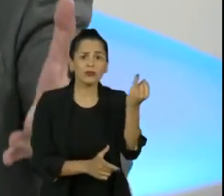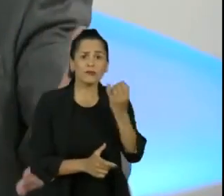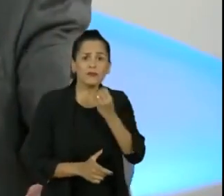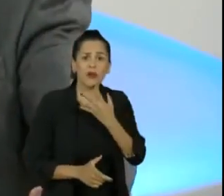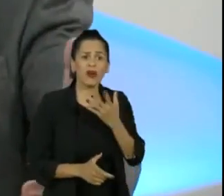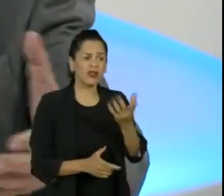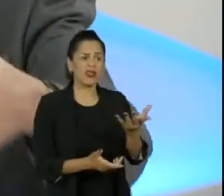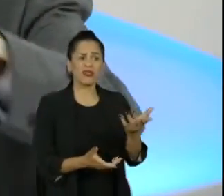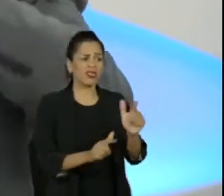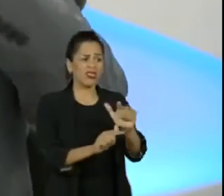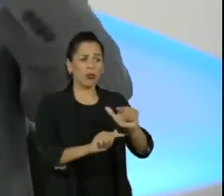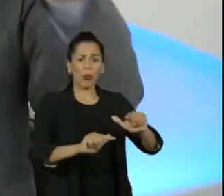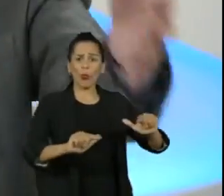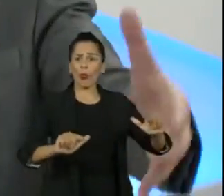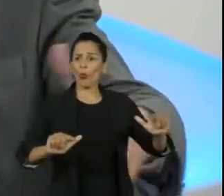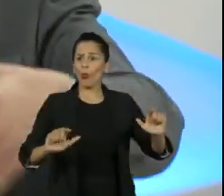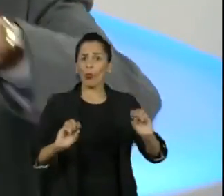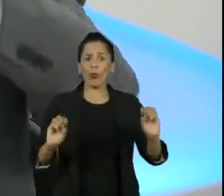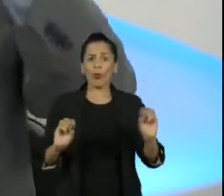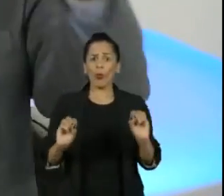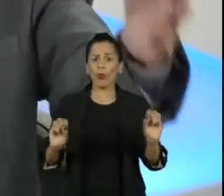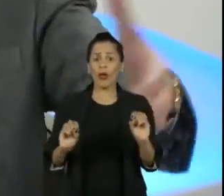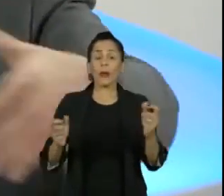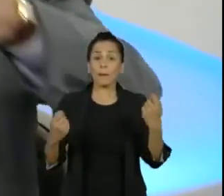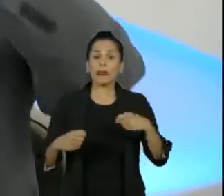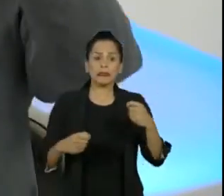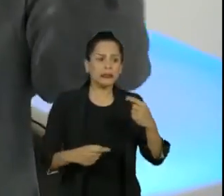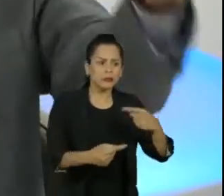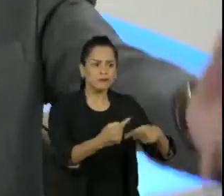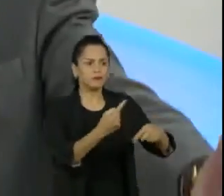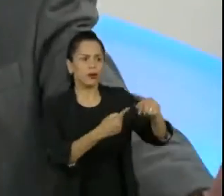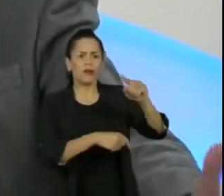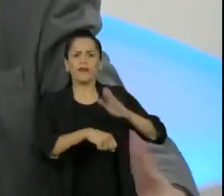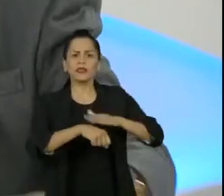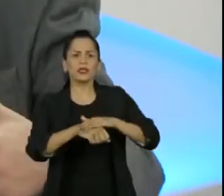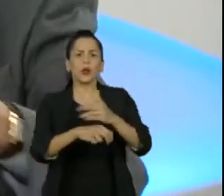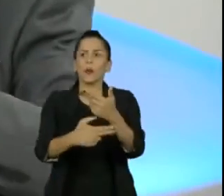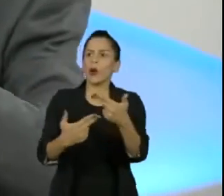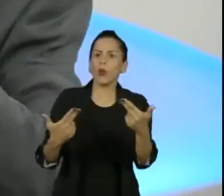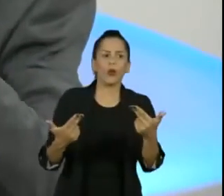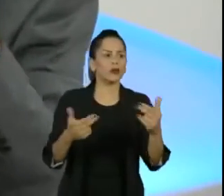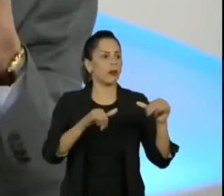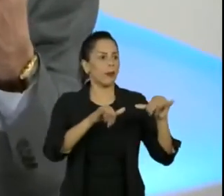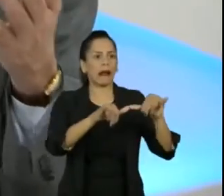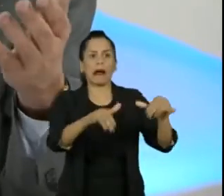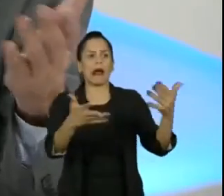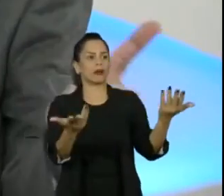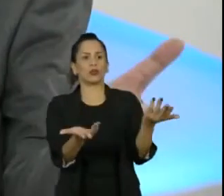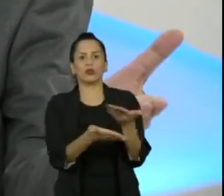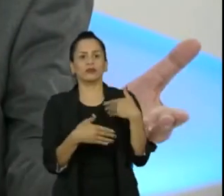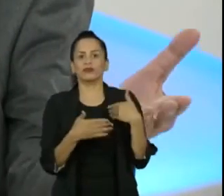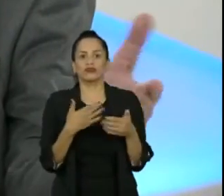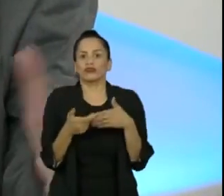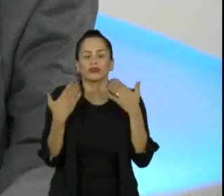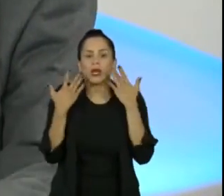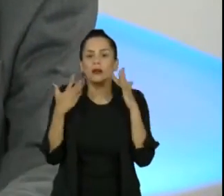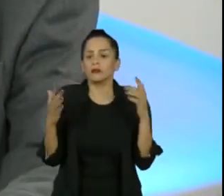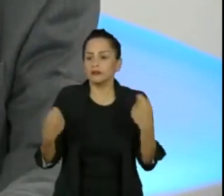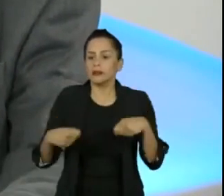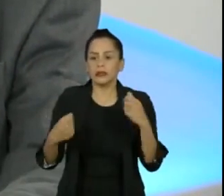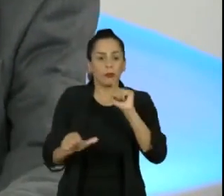que revitalizar, que seja feito o mercado, que seja feito alguma coisa, que entregue para a Prefeitura de Belo Horizonte resolver, mas nós temos que